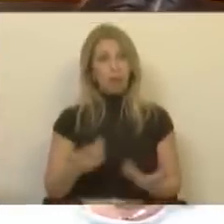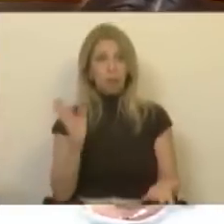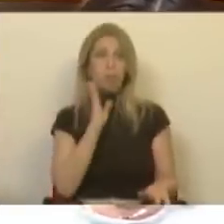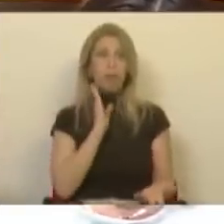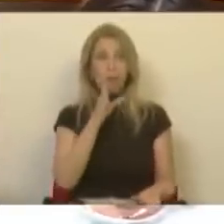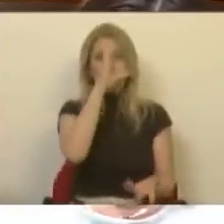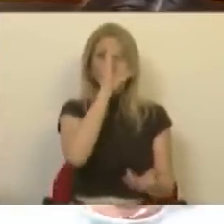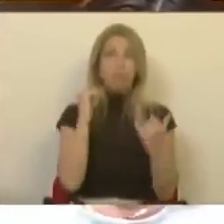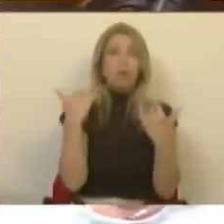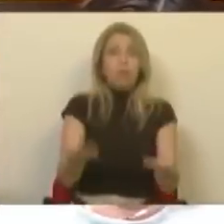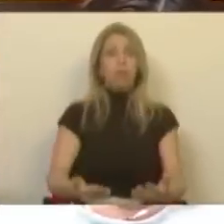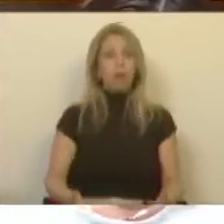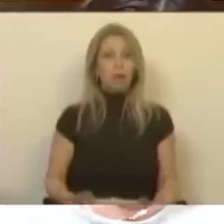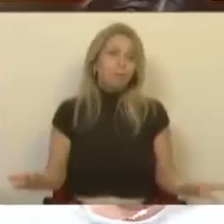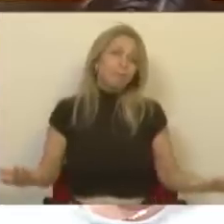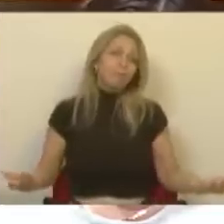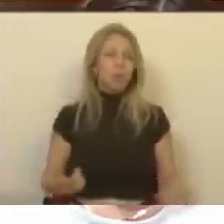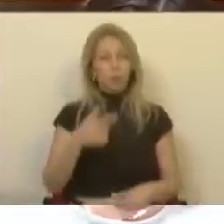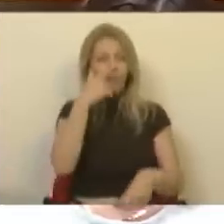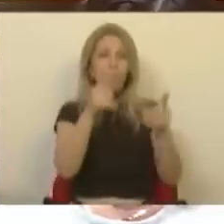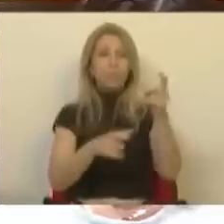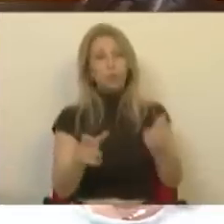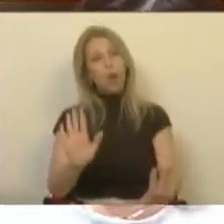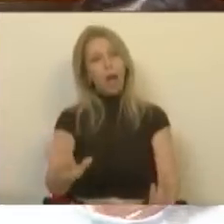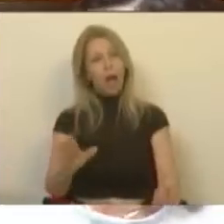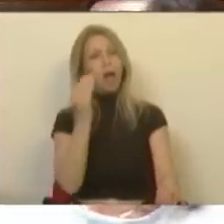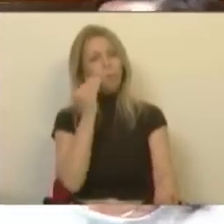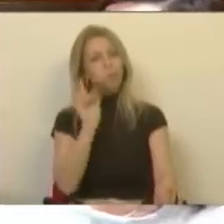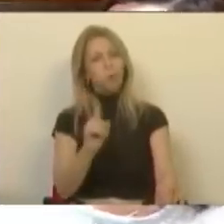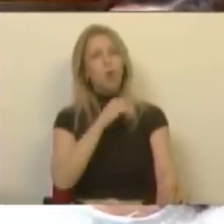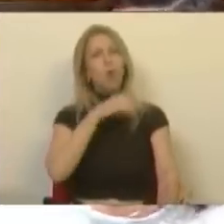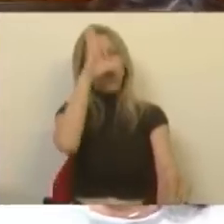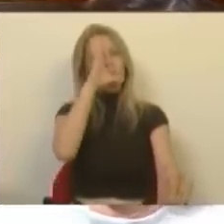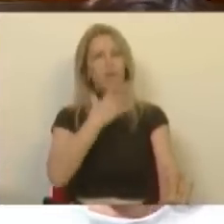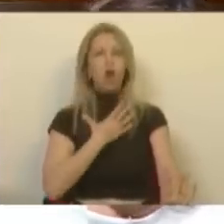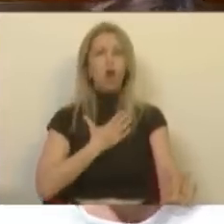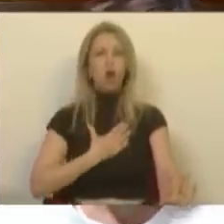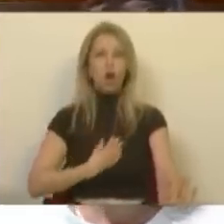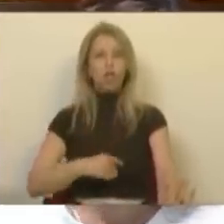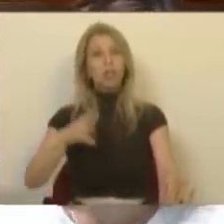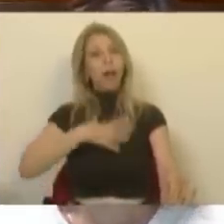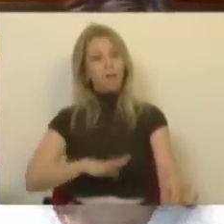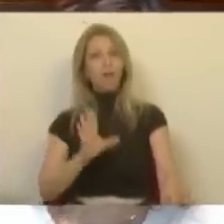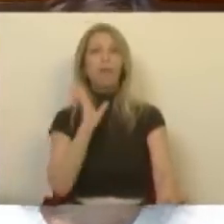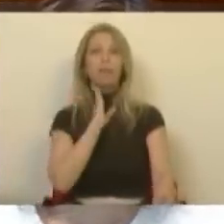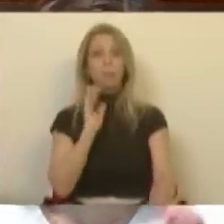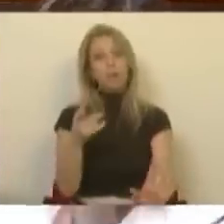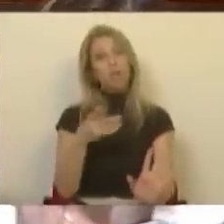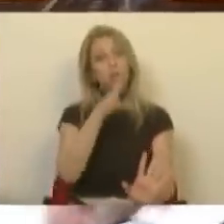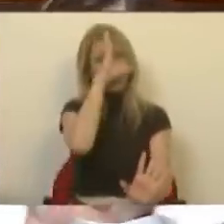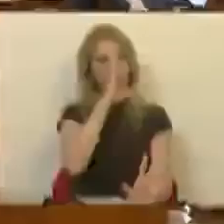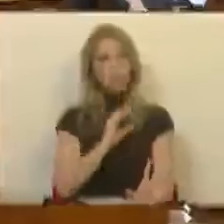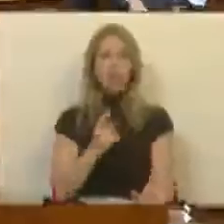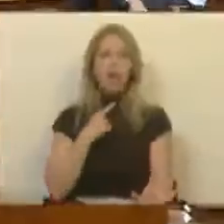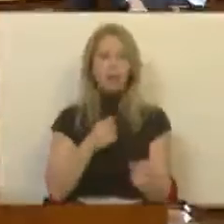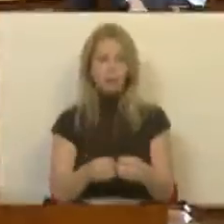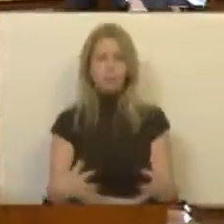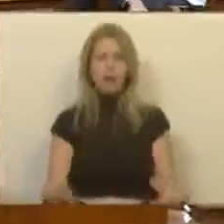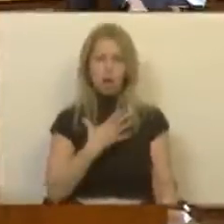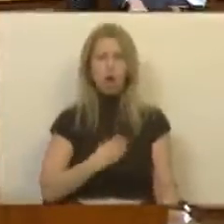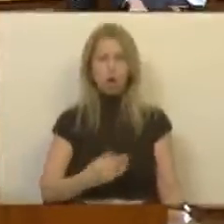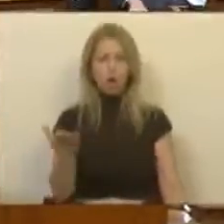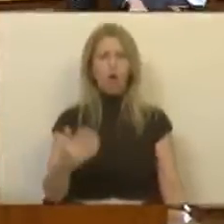governo dá portanto as pessoas estão como governo gosta como o partido socialista gosta que é dependentes cada vez mais do Estado